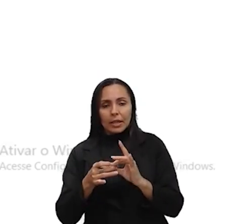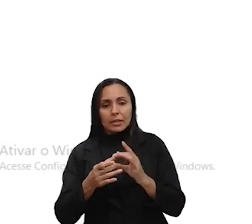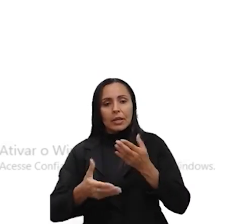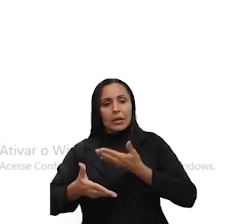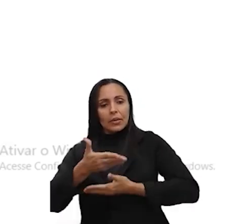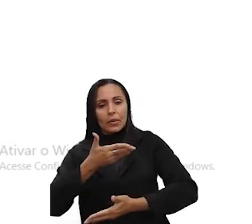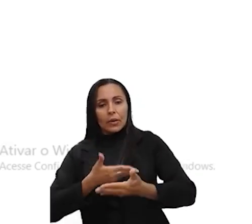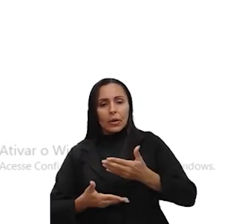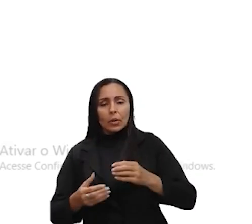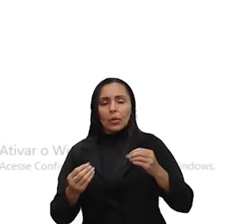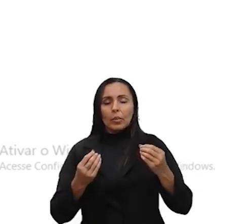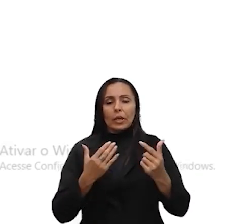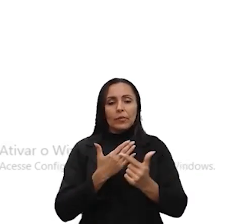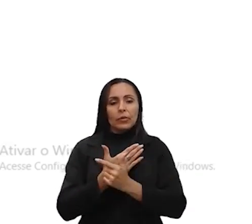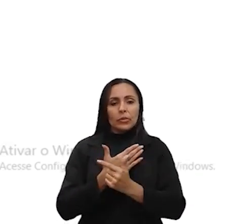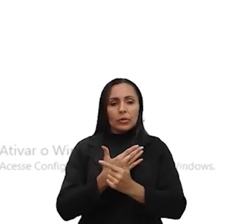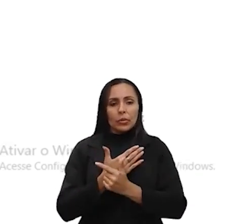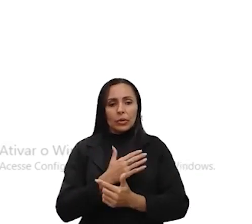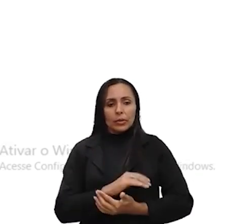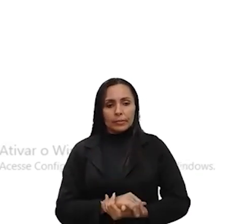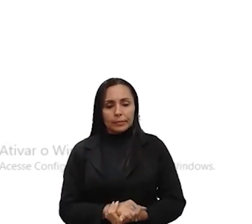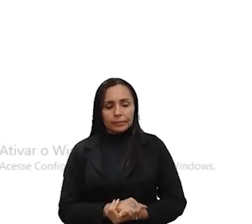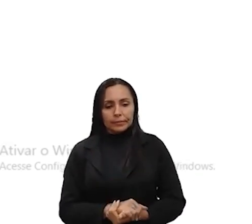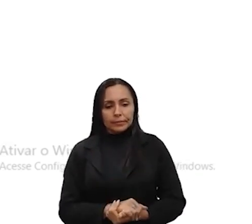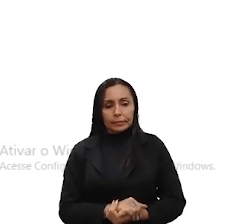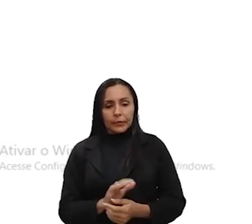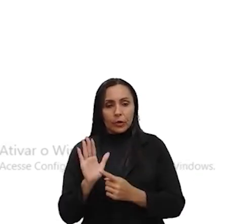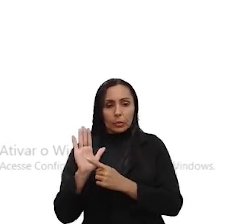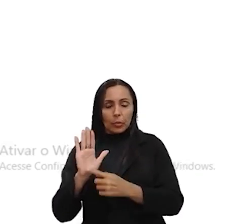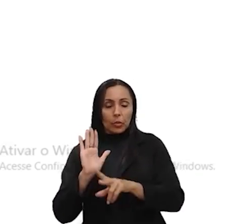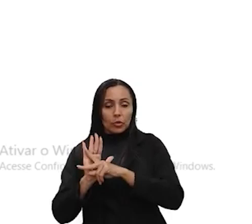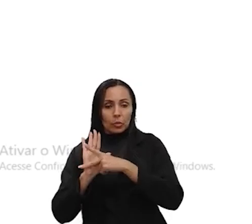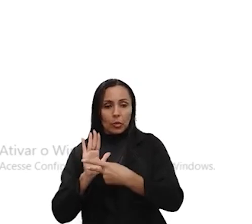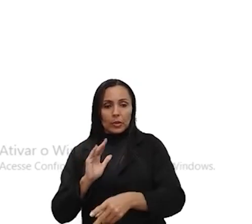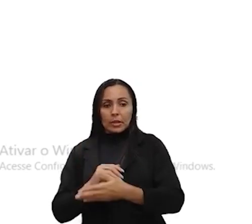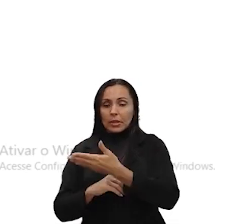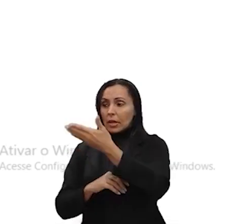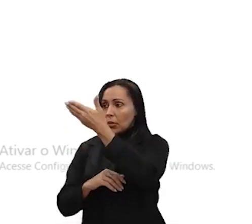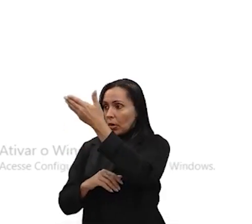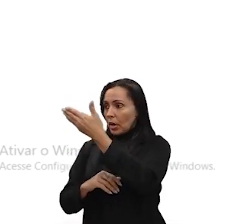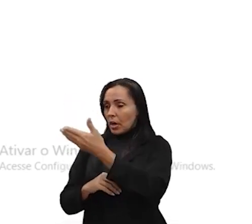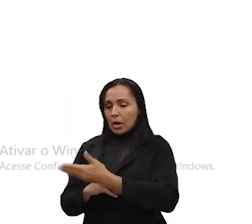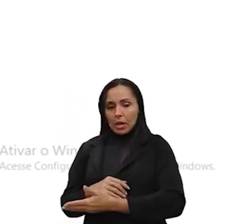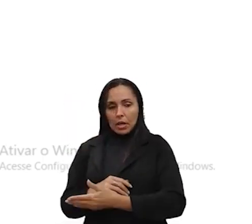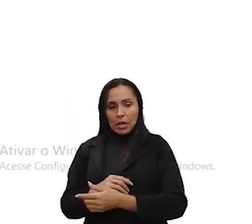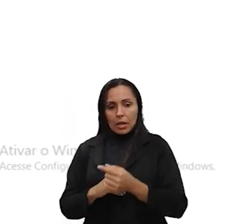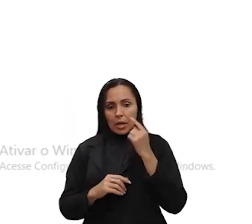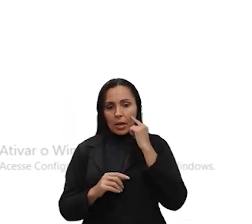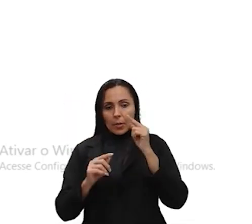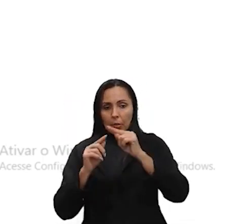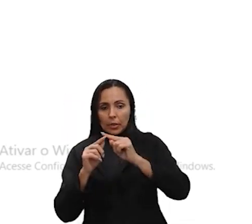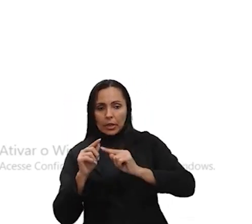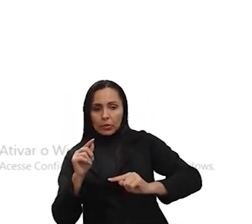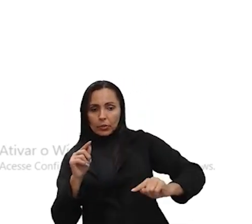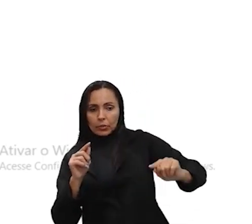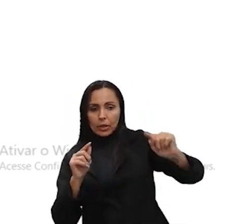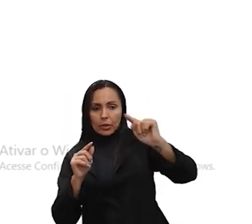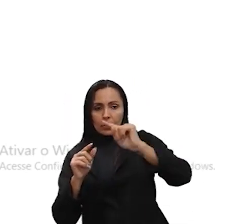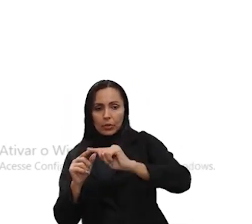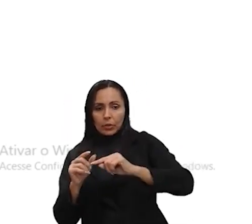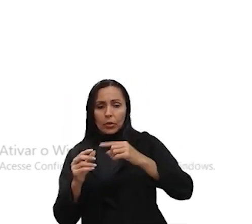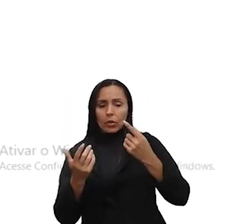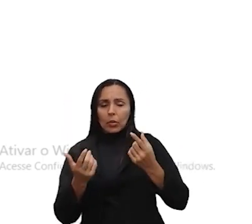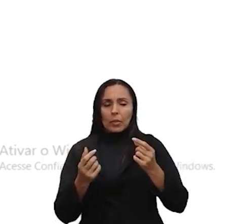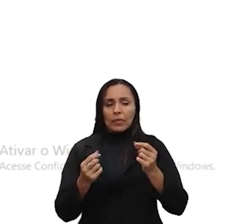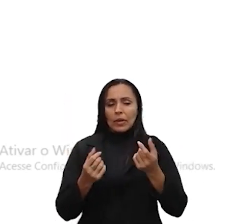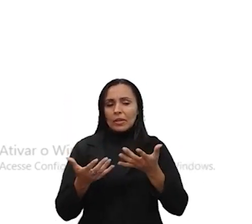que funciona tudo isso, na verdade? Como mostra o próprio desenho, a bolinha do meio, ela mostra como é